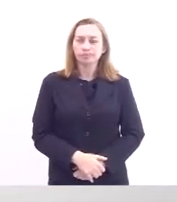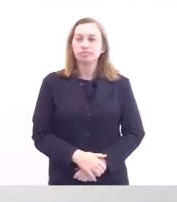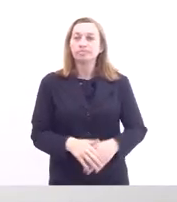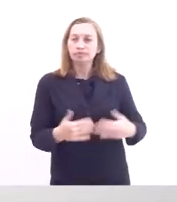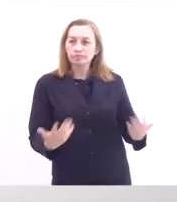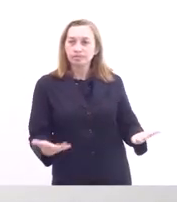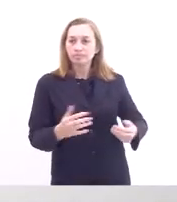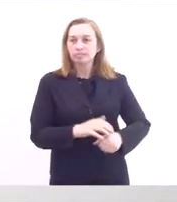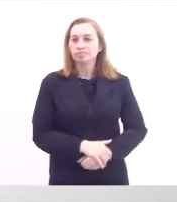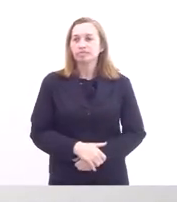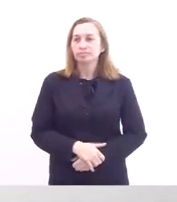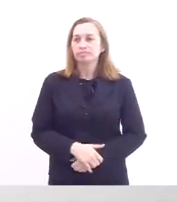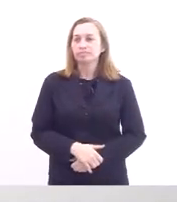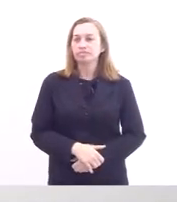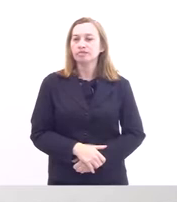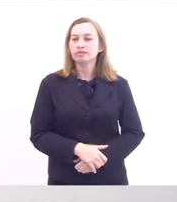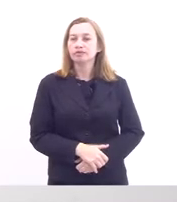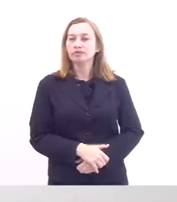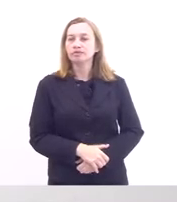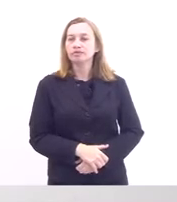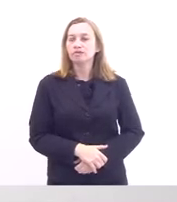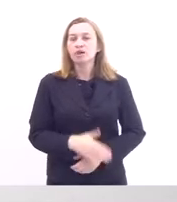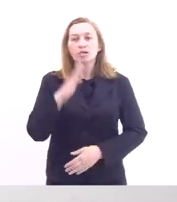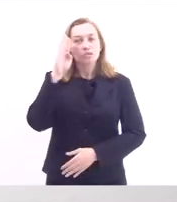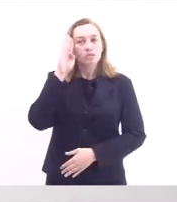Então, das receitas correntes, esses são